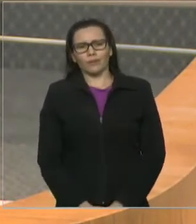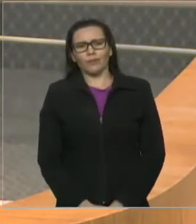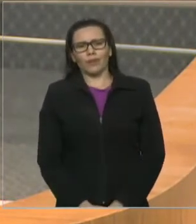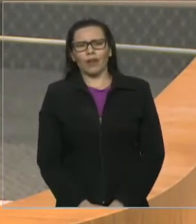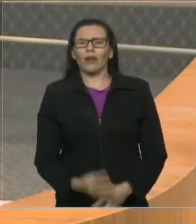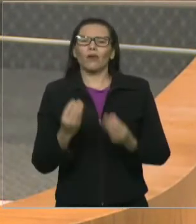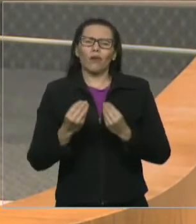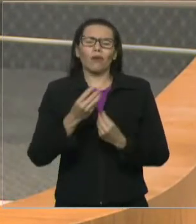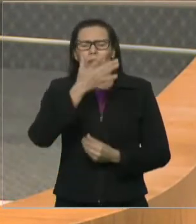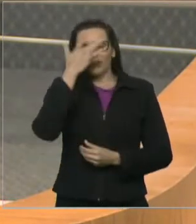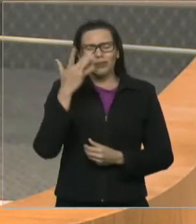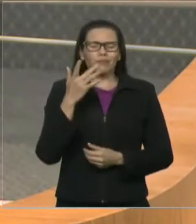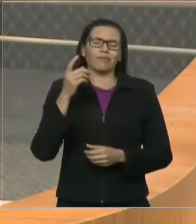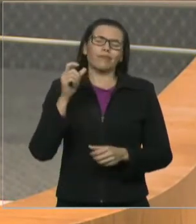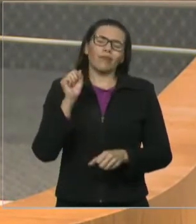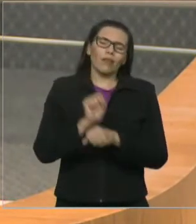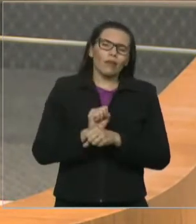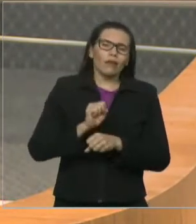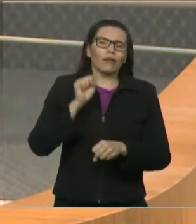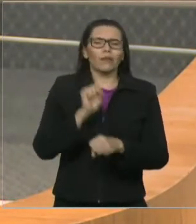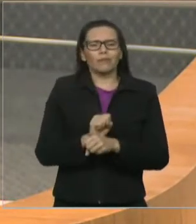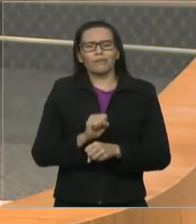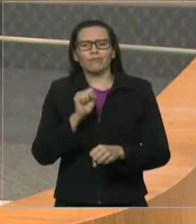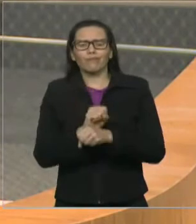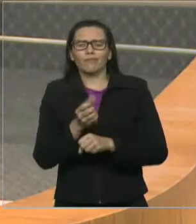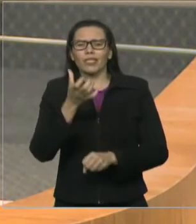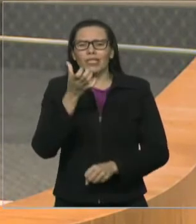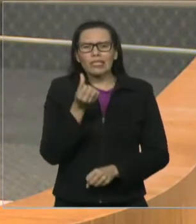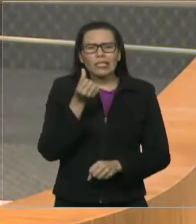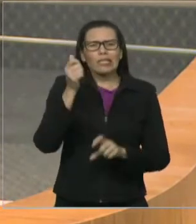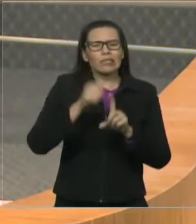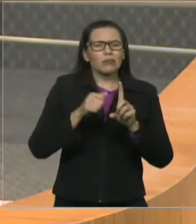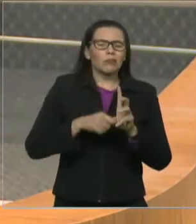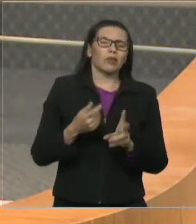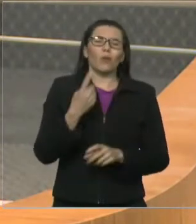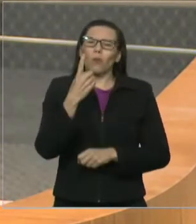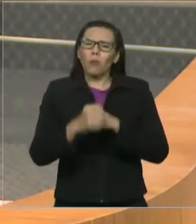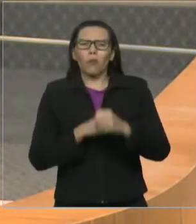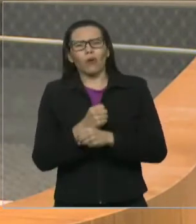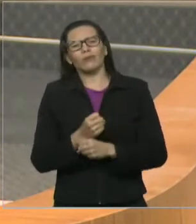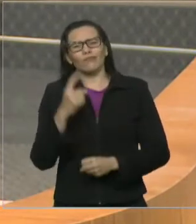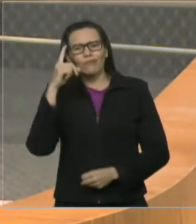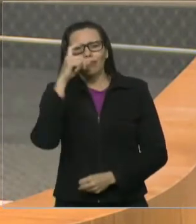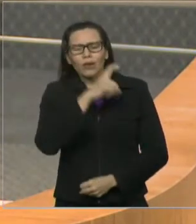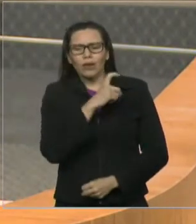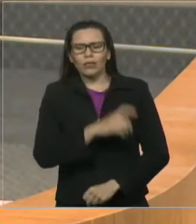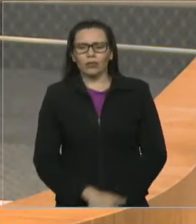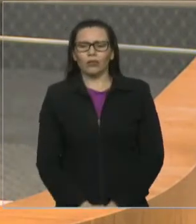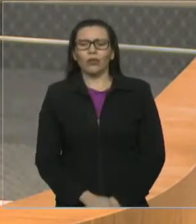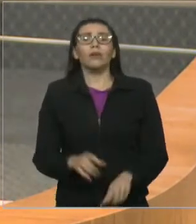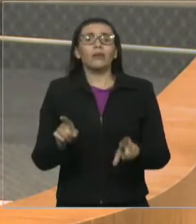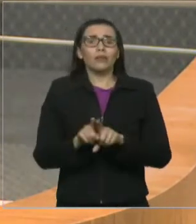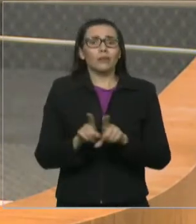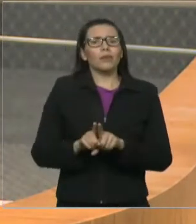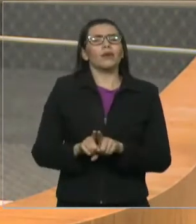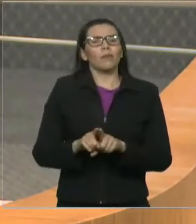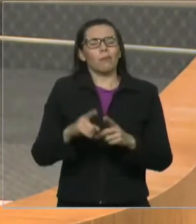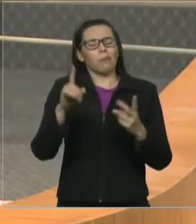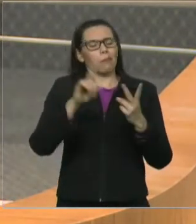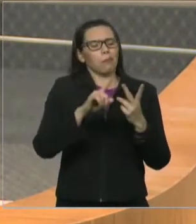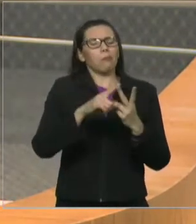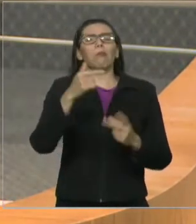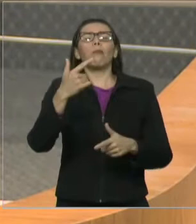como gestor do SUS. Para que se tenha ideia, outro problema importante é o acesso à medicação